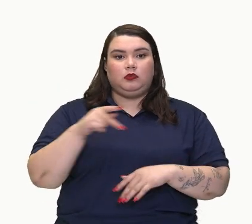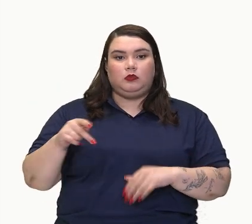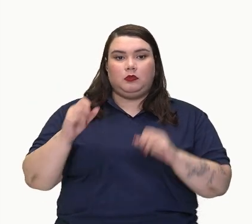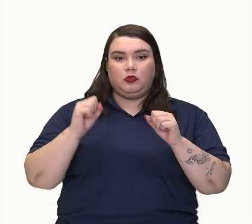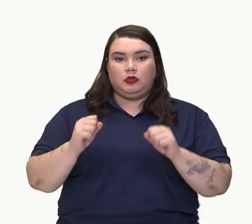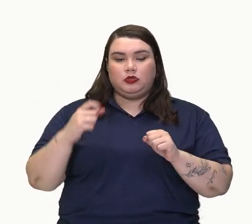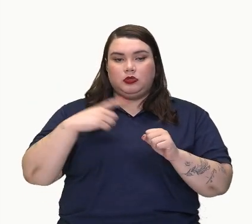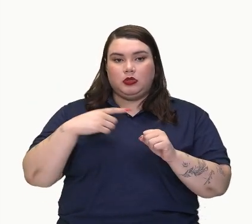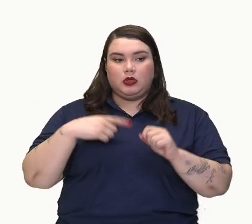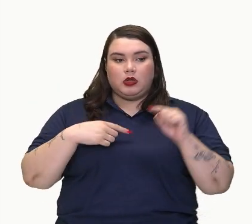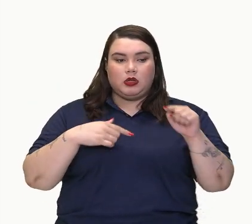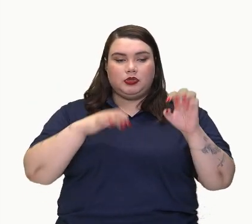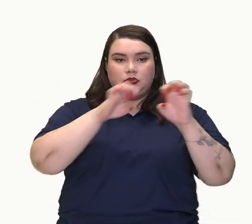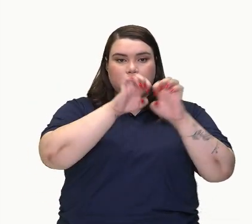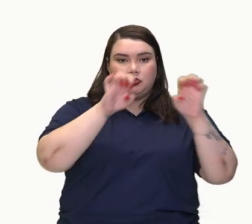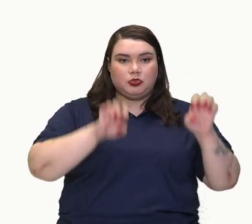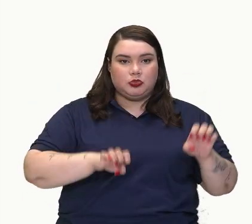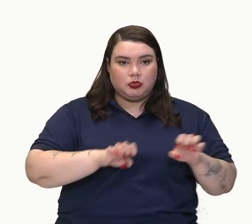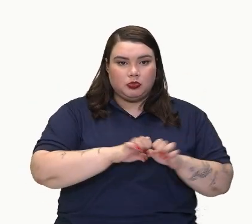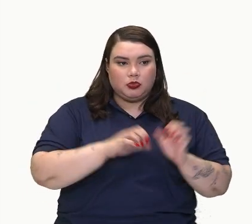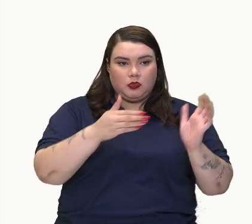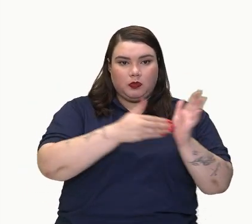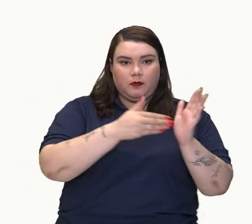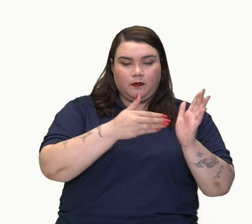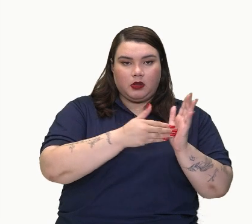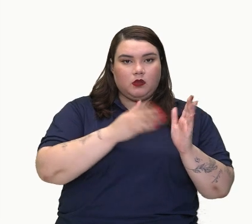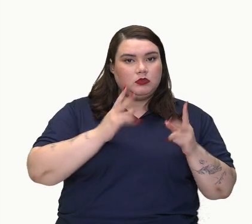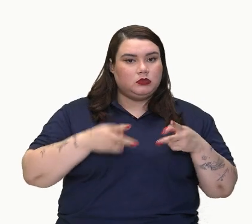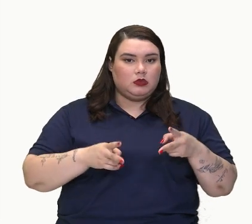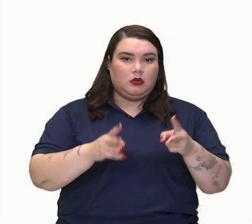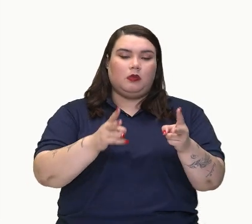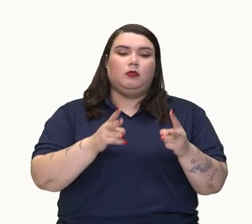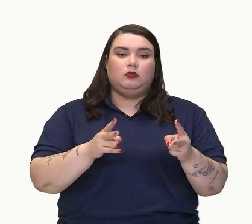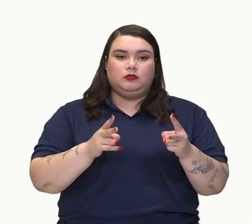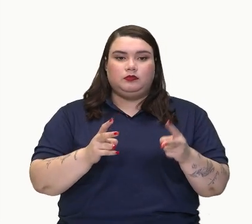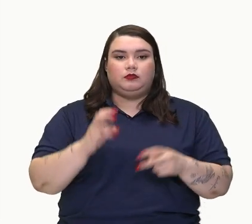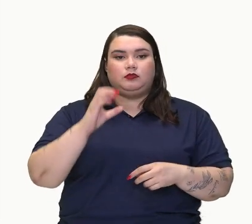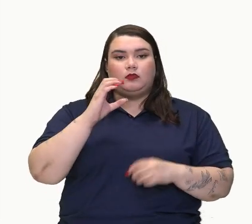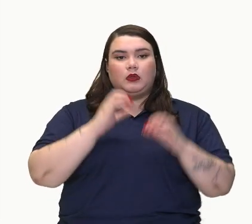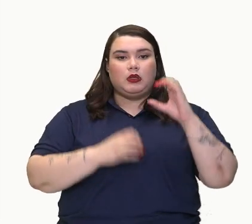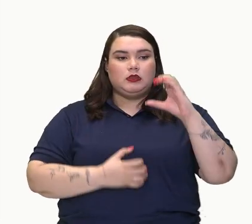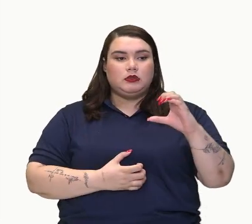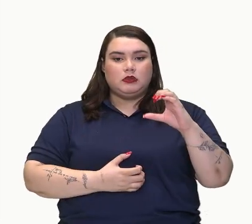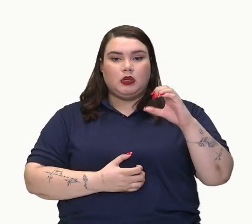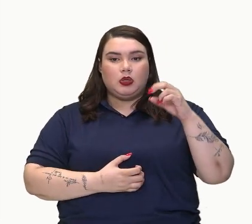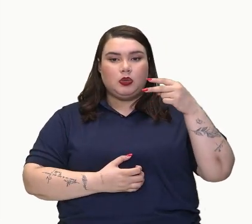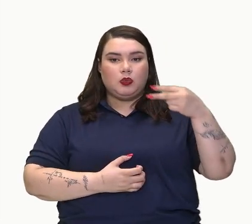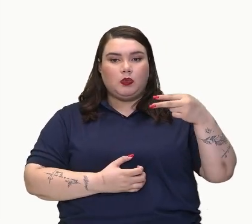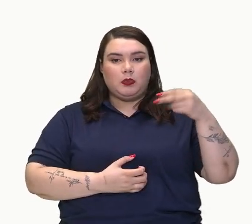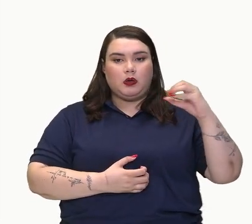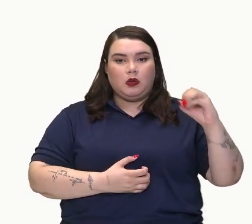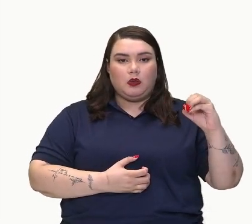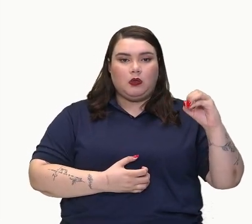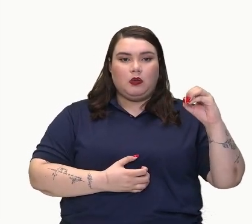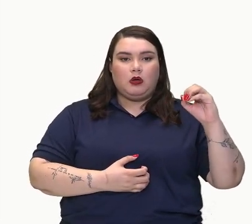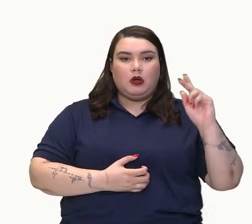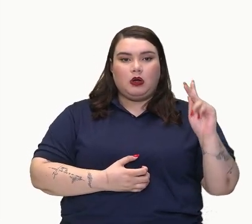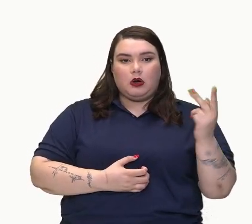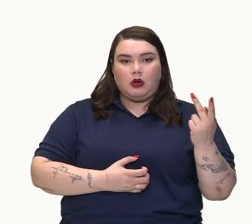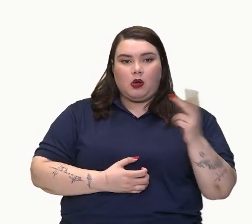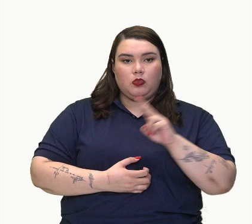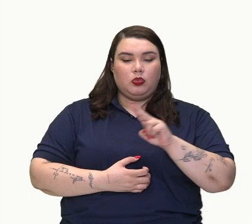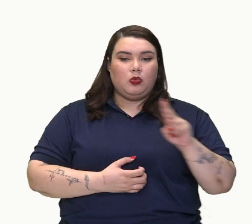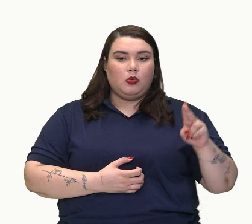Não, neste caso, é sempre no final, tá? Que é o C-O-H. Esse é o